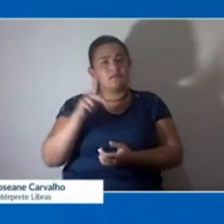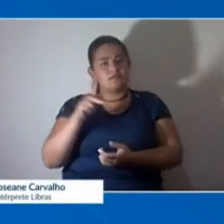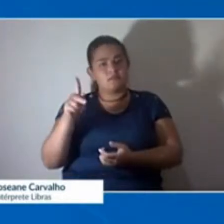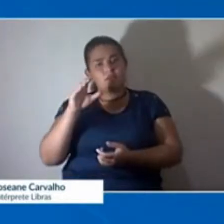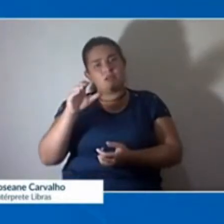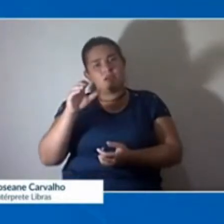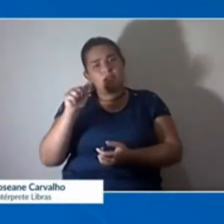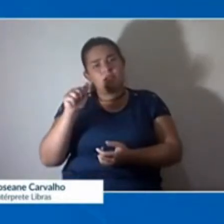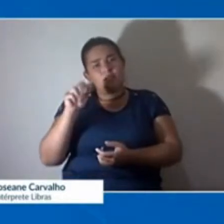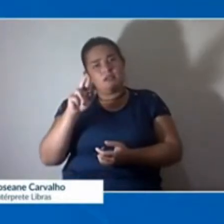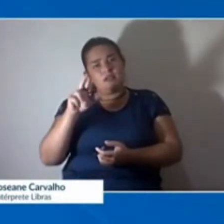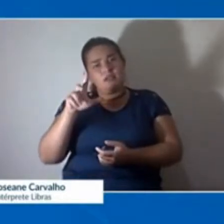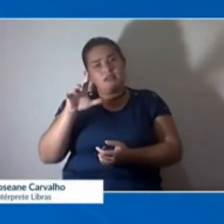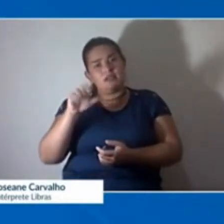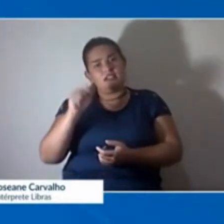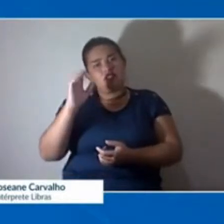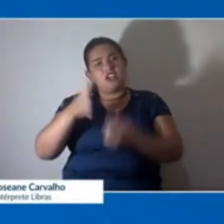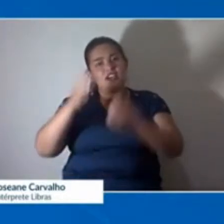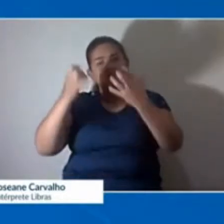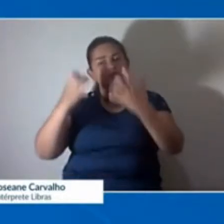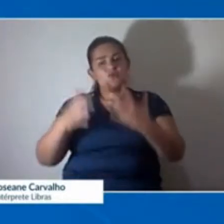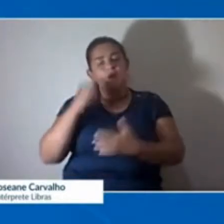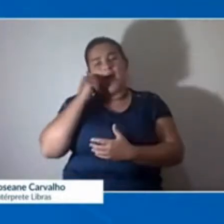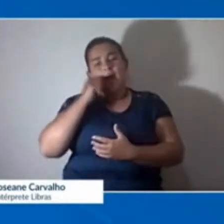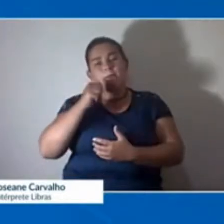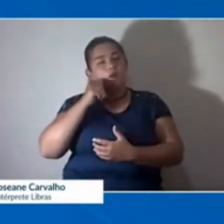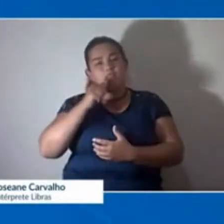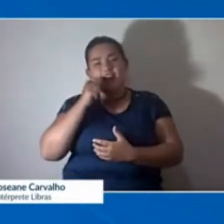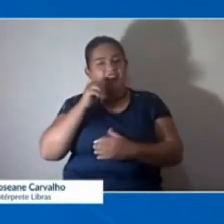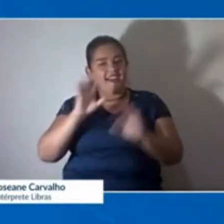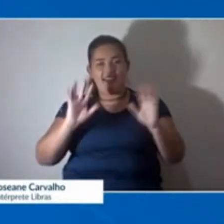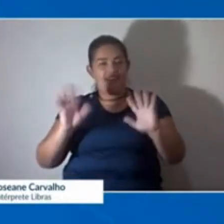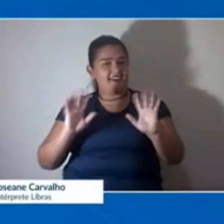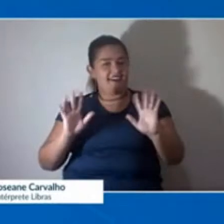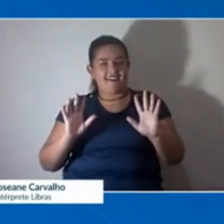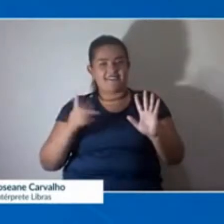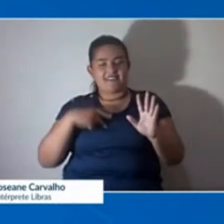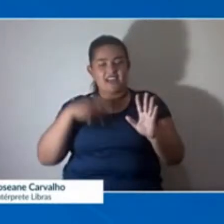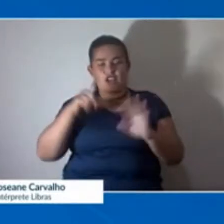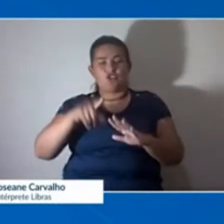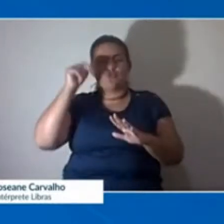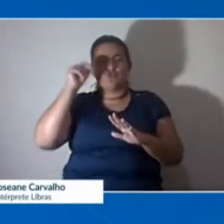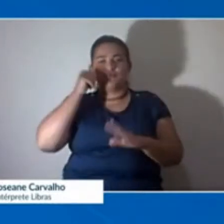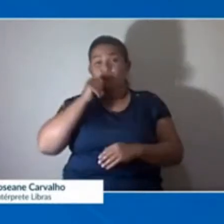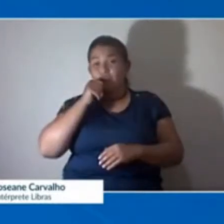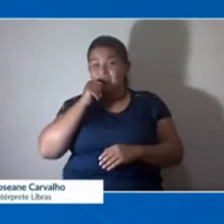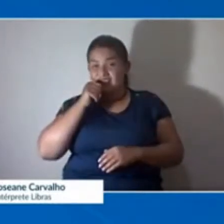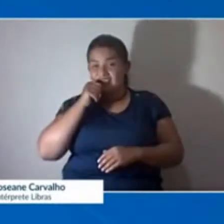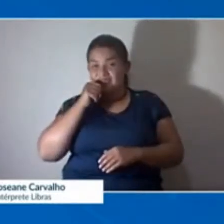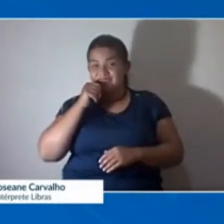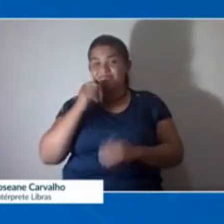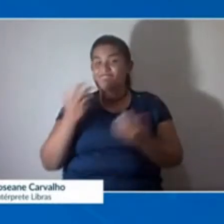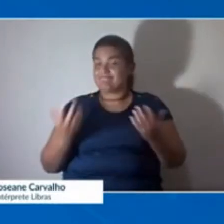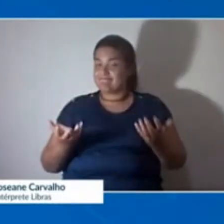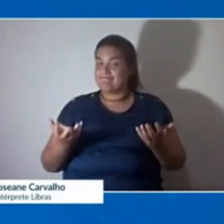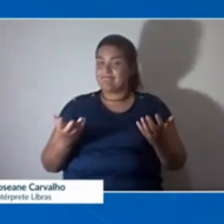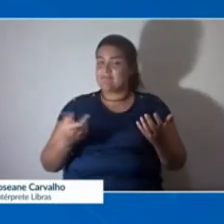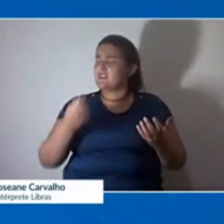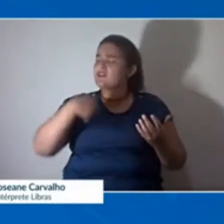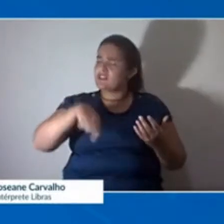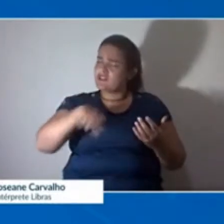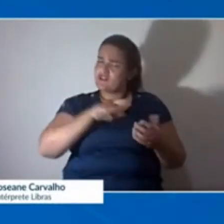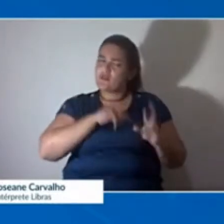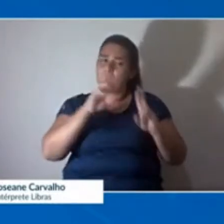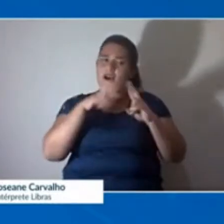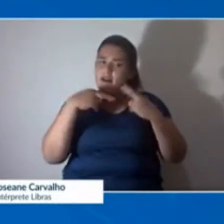é apenas ser mulheres, né? Não é apenas ser mulher para a gente escolher. A gente faz uma reunião e